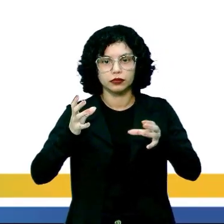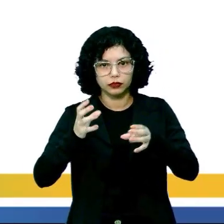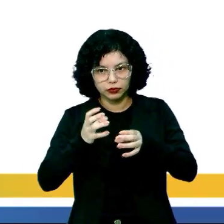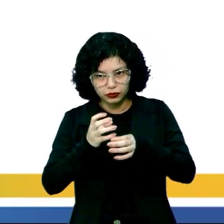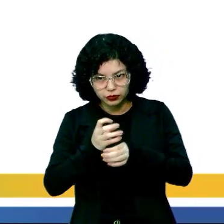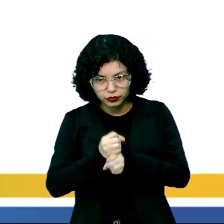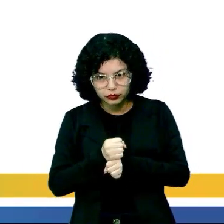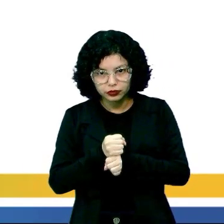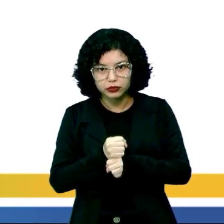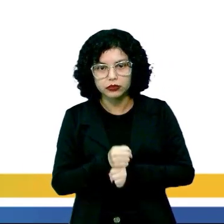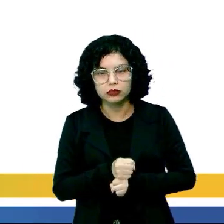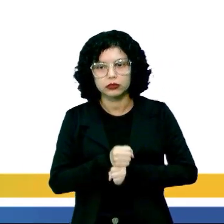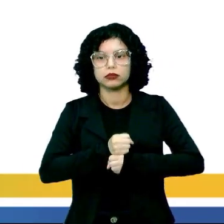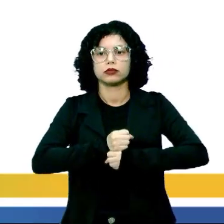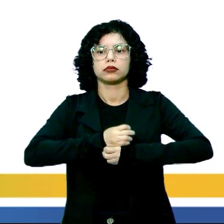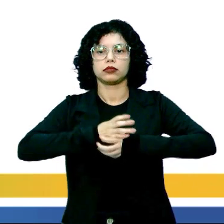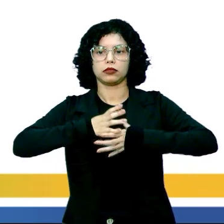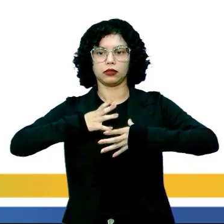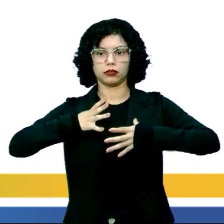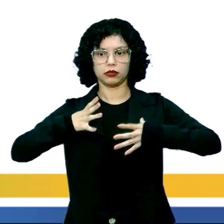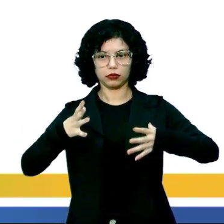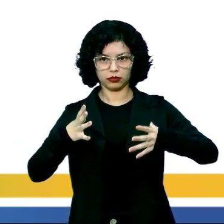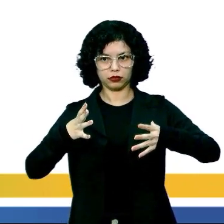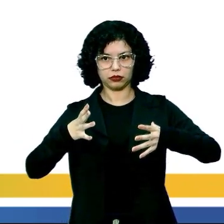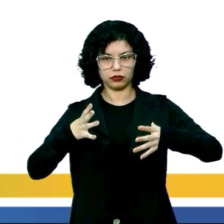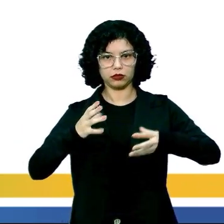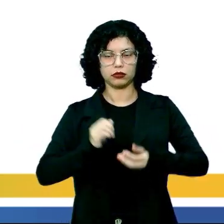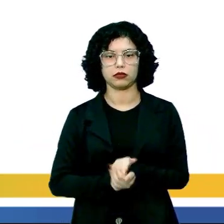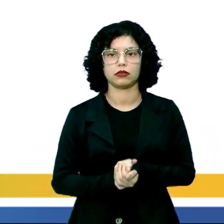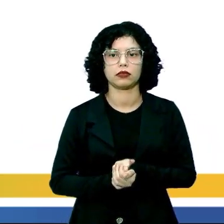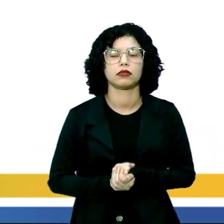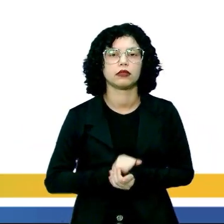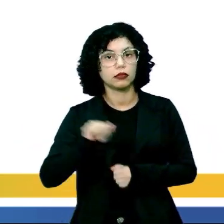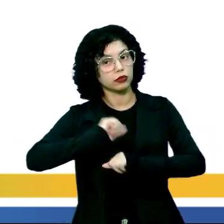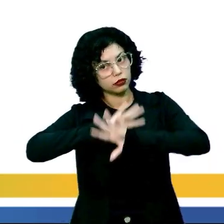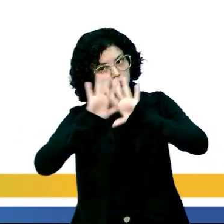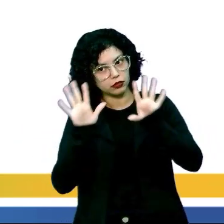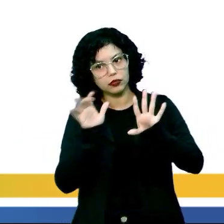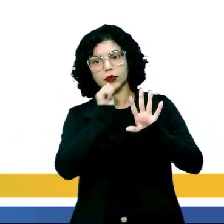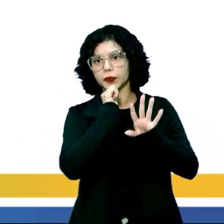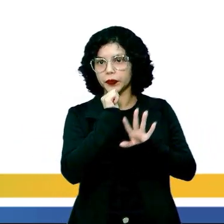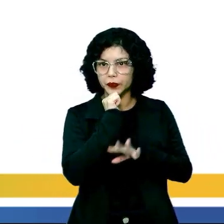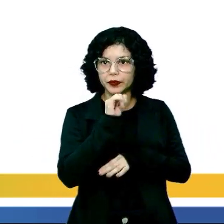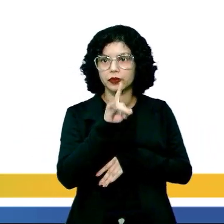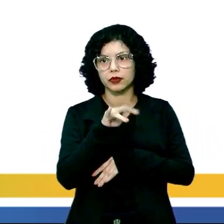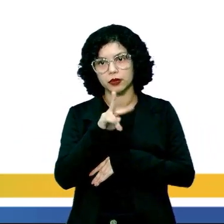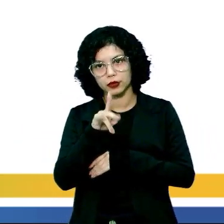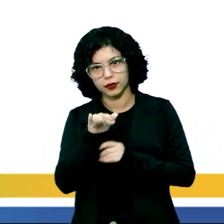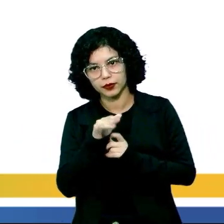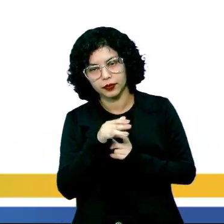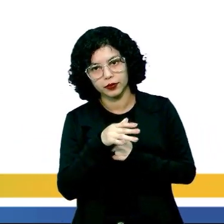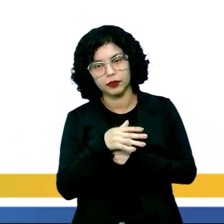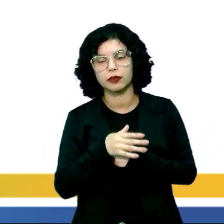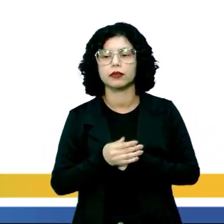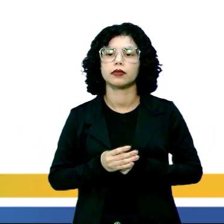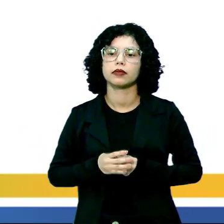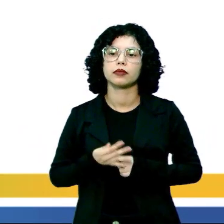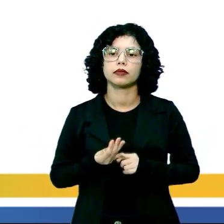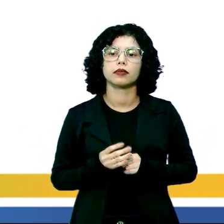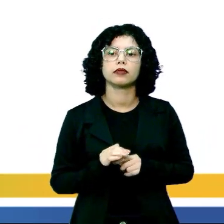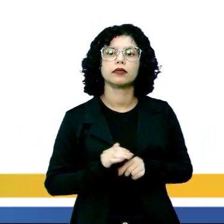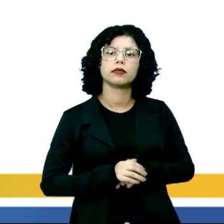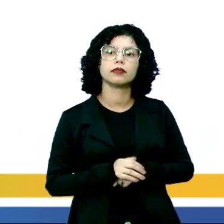contraindo, diástole está relaxando. E é claro, né, que o diástole, relaxamento, e